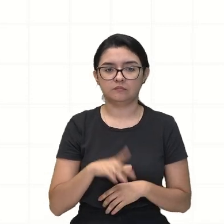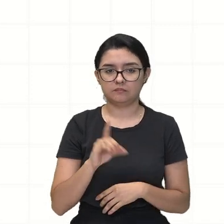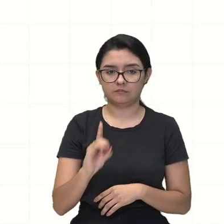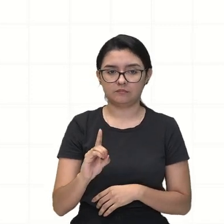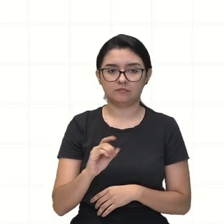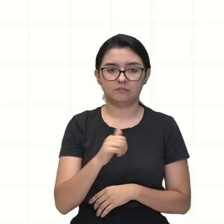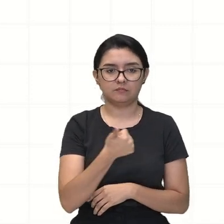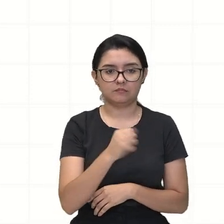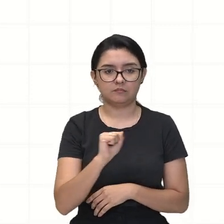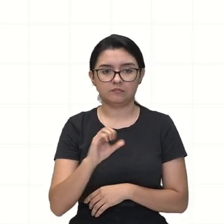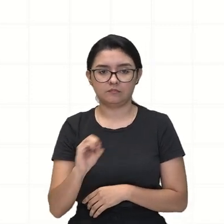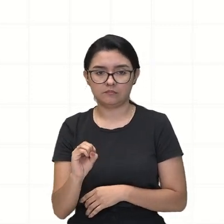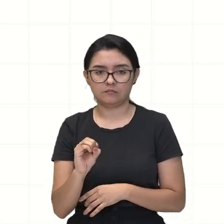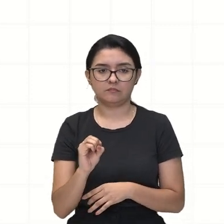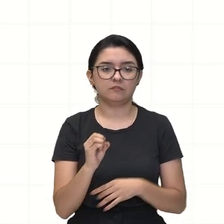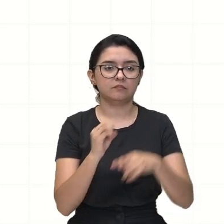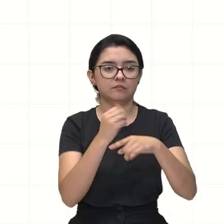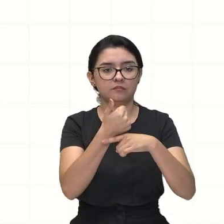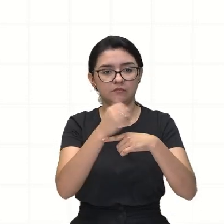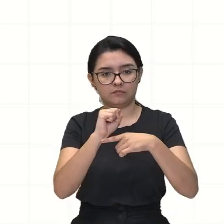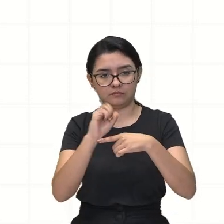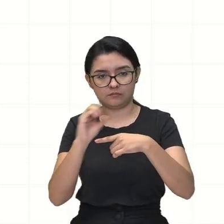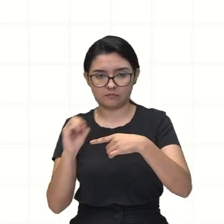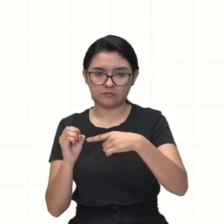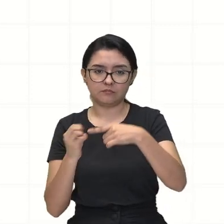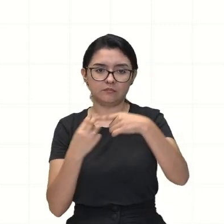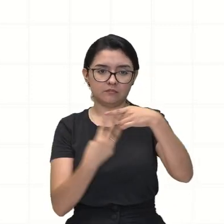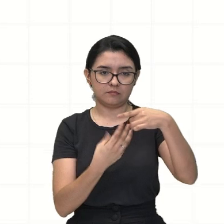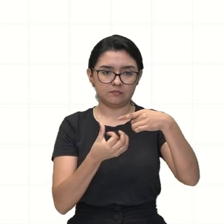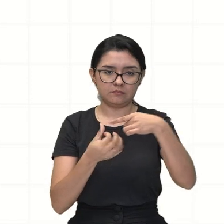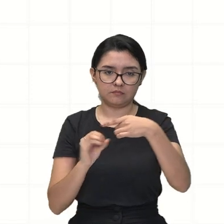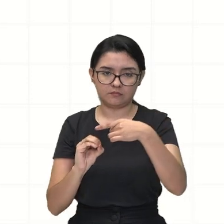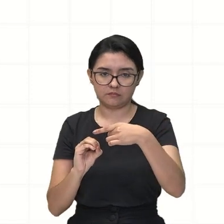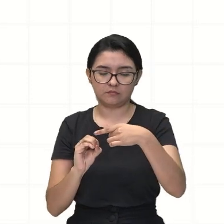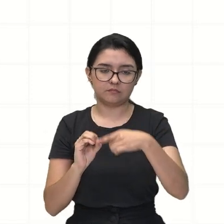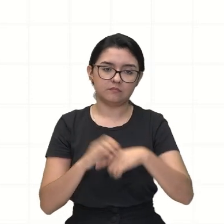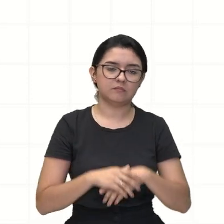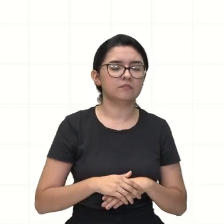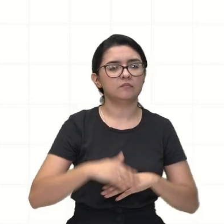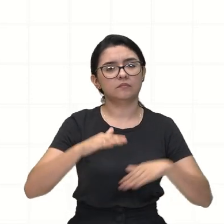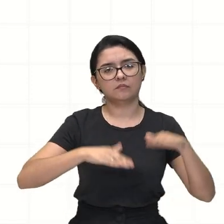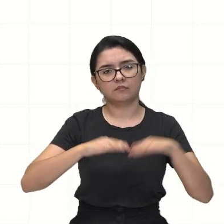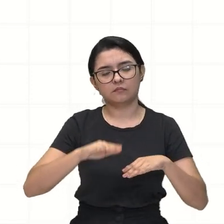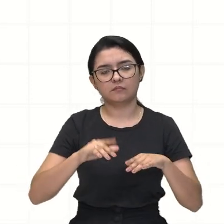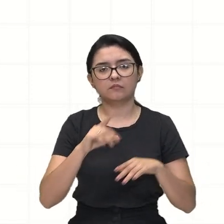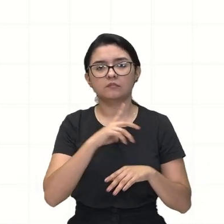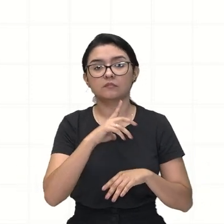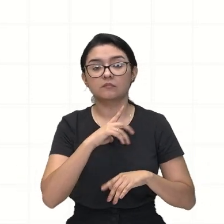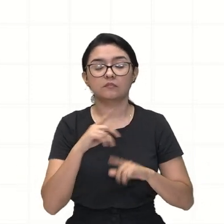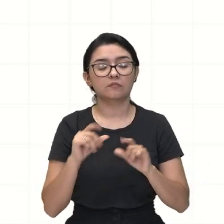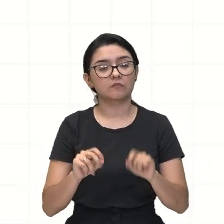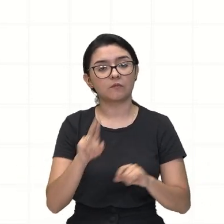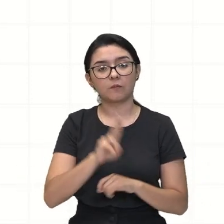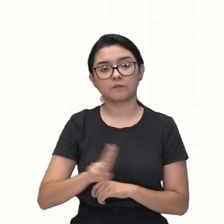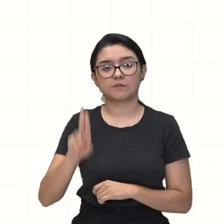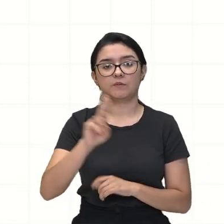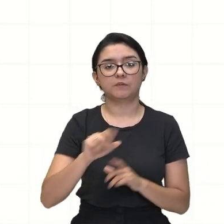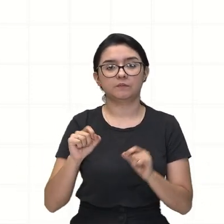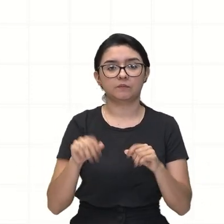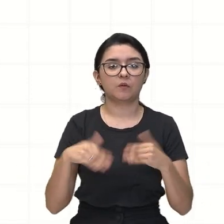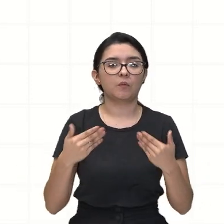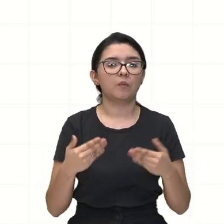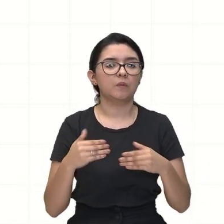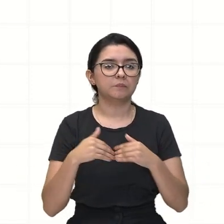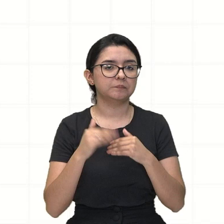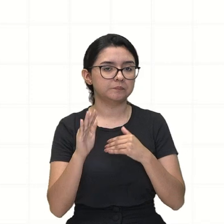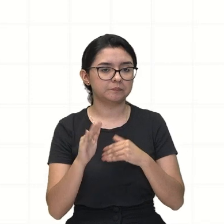180 sobre 360. Então, ó, geralmente a gente pega e usa qual é o maior divisor